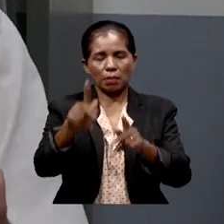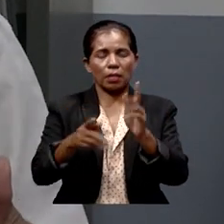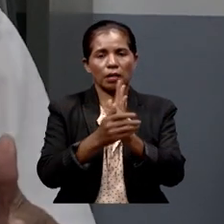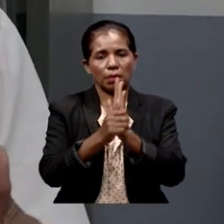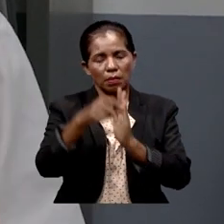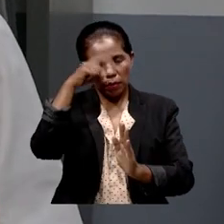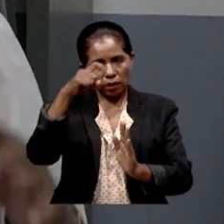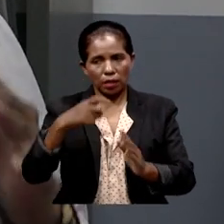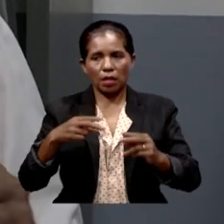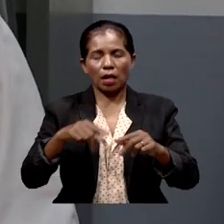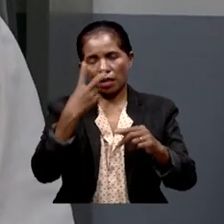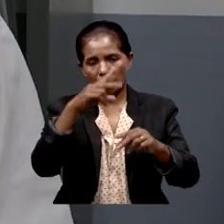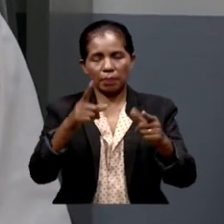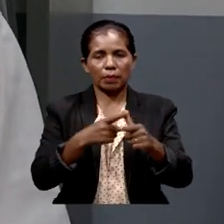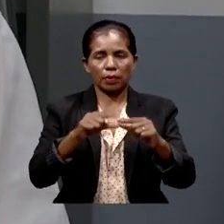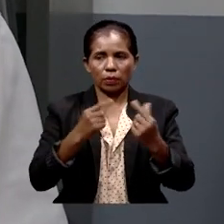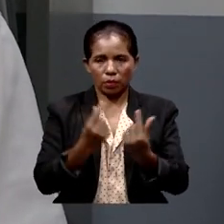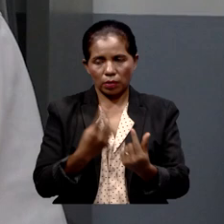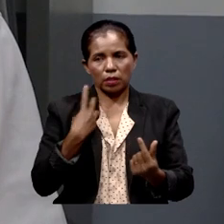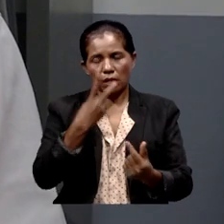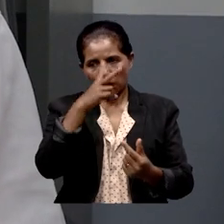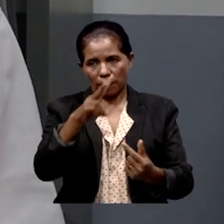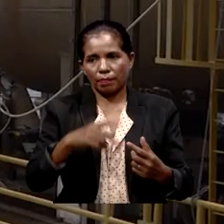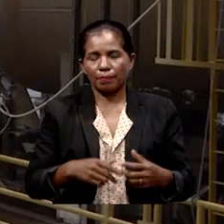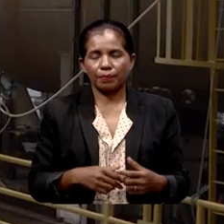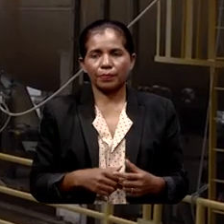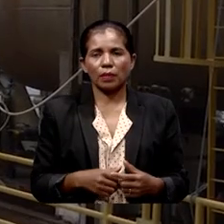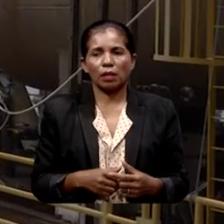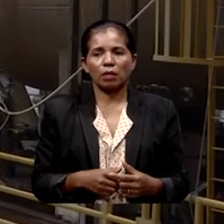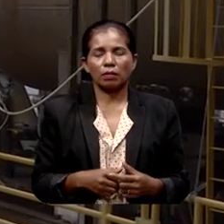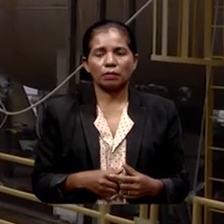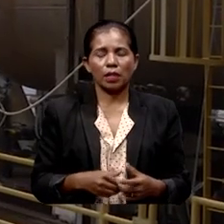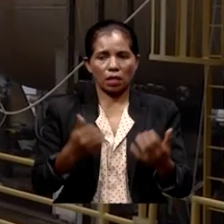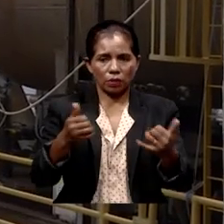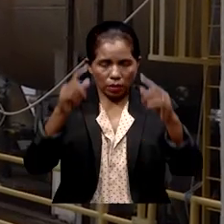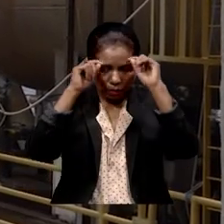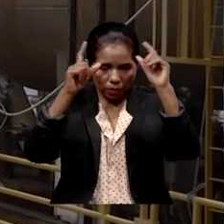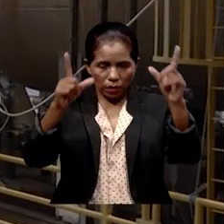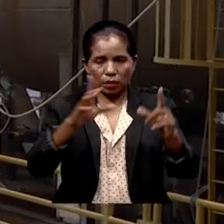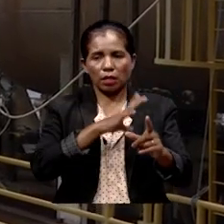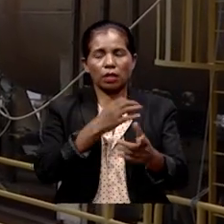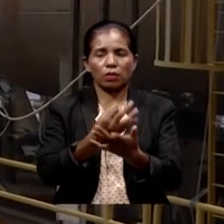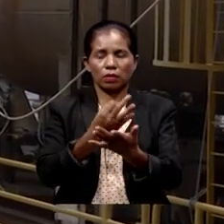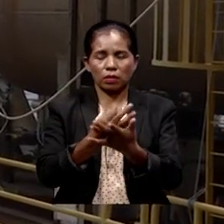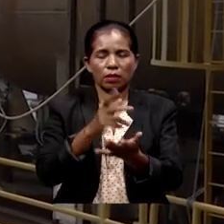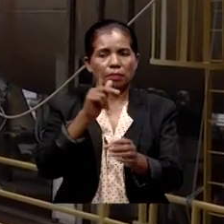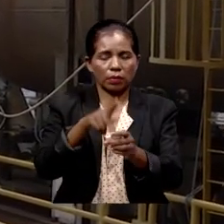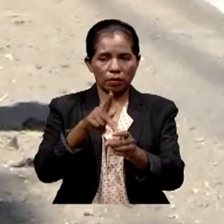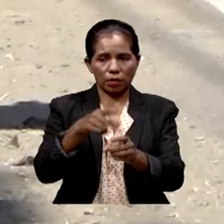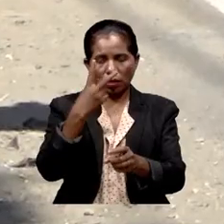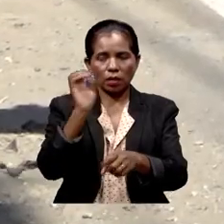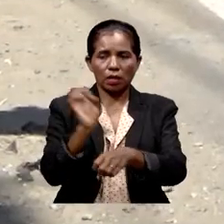be hari lu kona ba grupo ida nema durante ne strategia parte dane tuira akademista ne oras ne Timor Leste se depende ba fundo petrolífero mai be